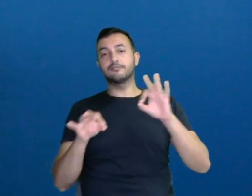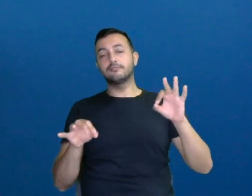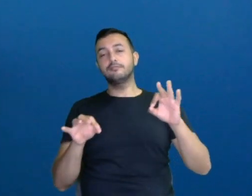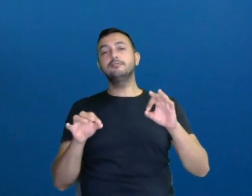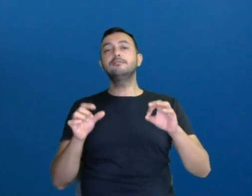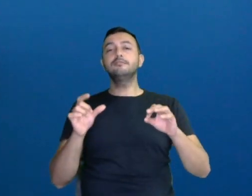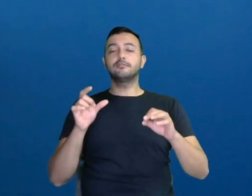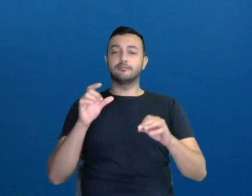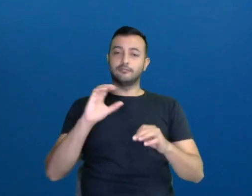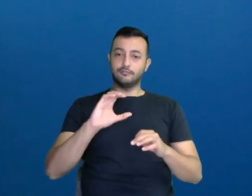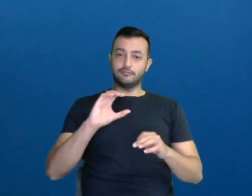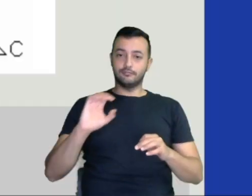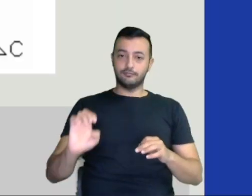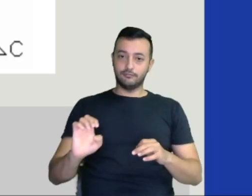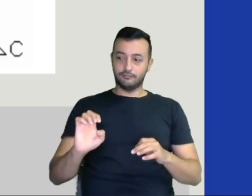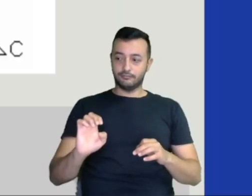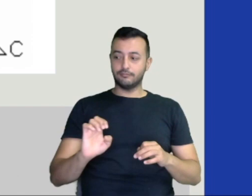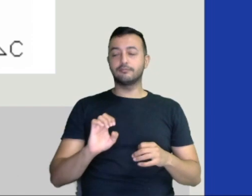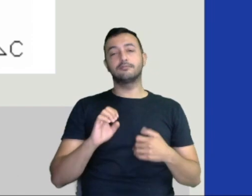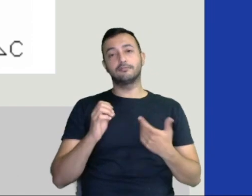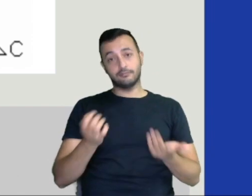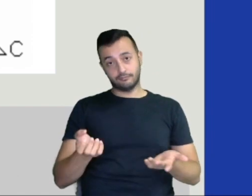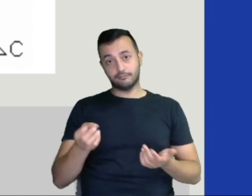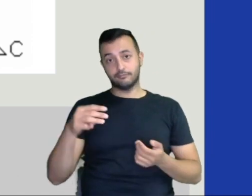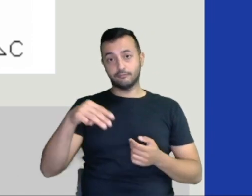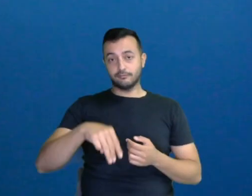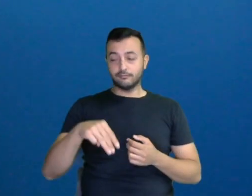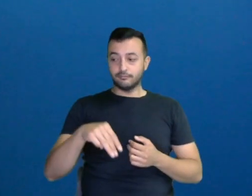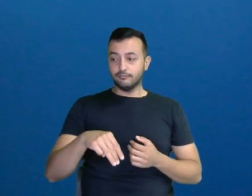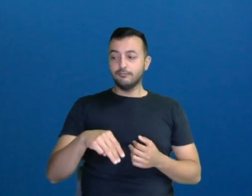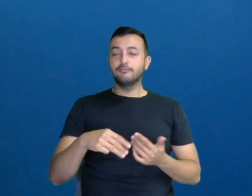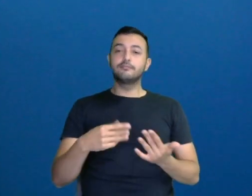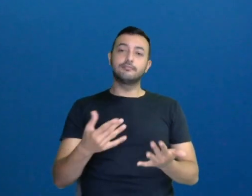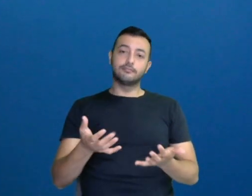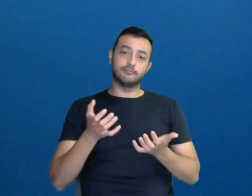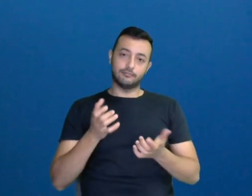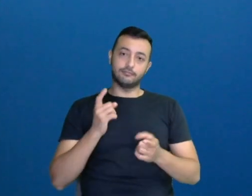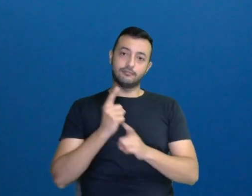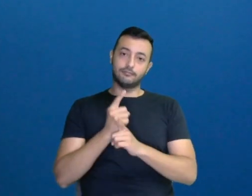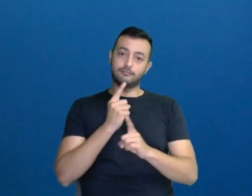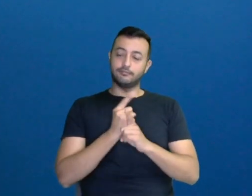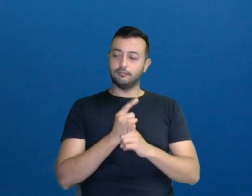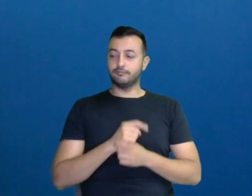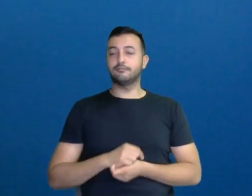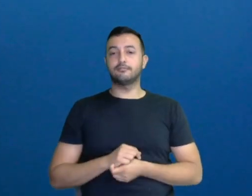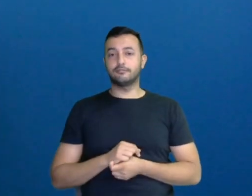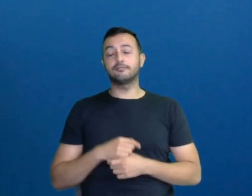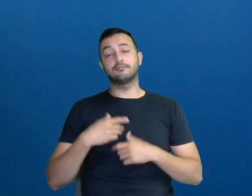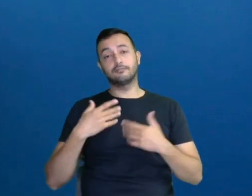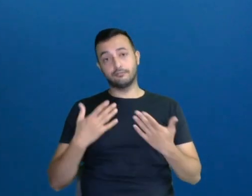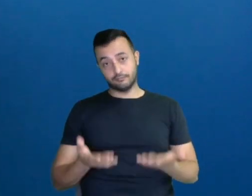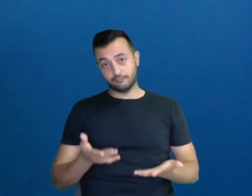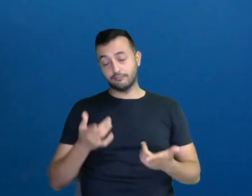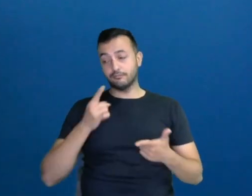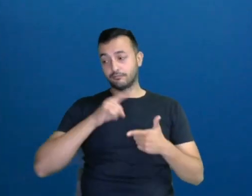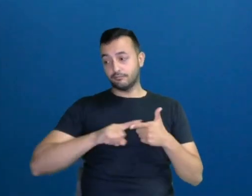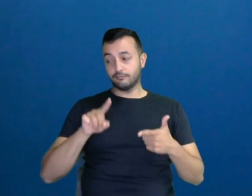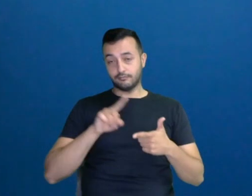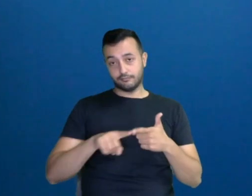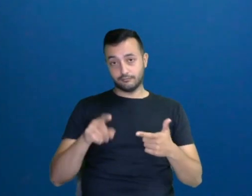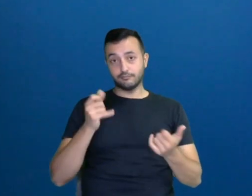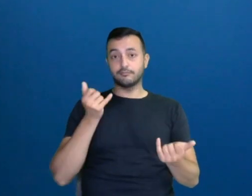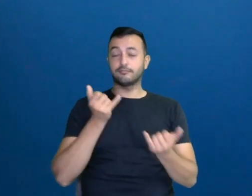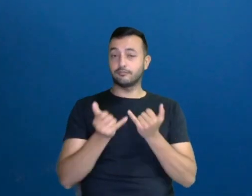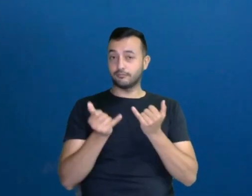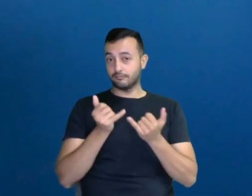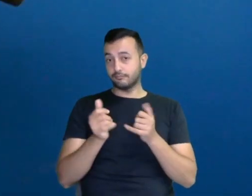do segmento CE é em metros, então a gente quer descobrir isso daqui. Então, é um problema bem parecido